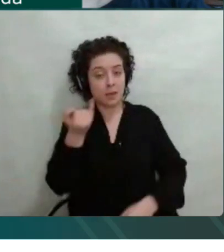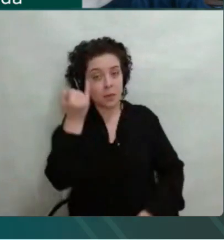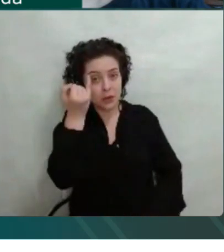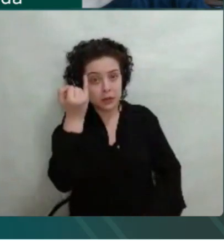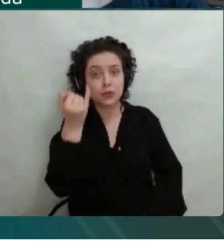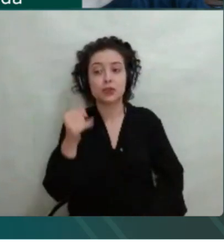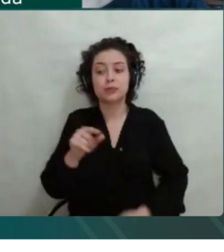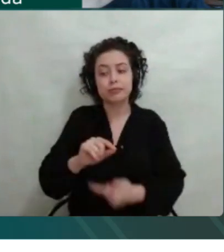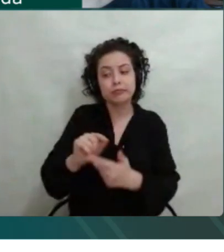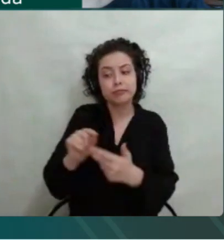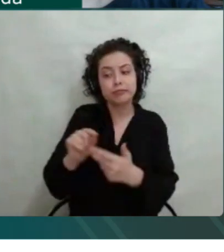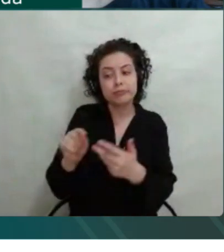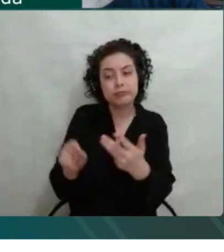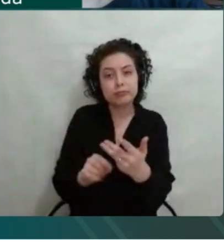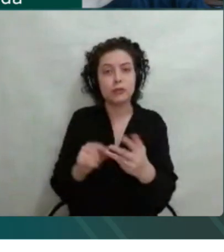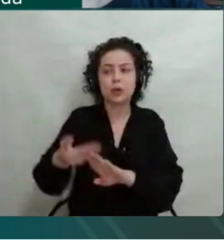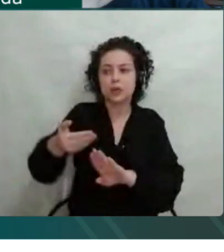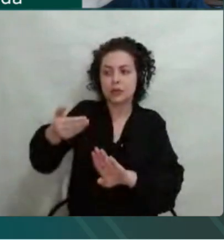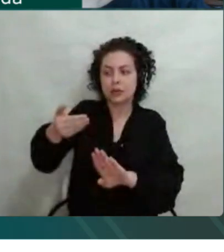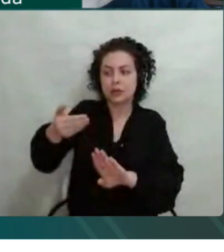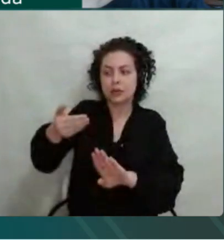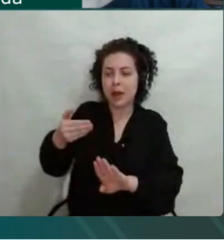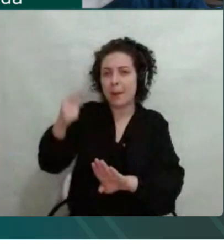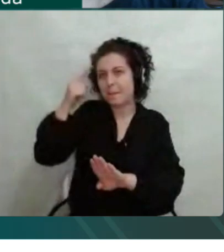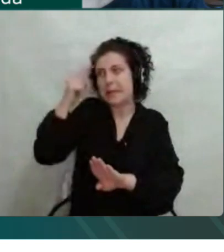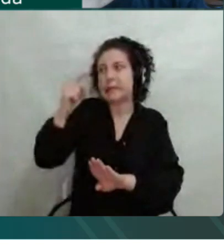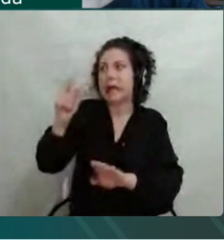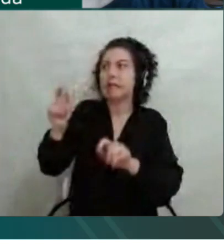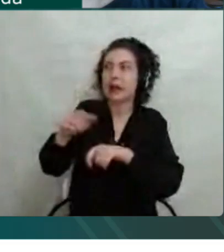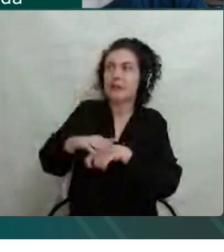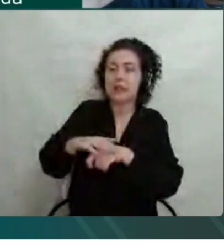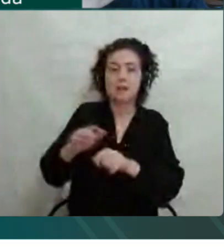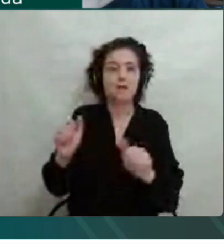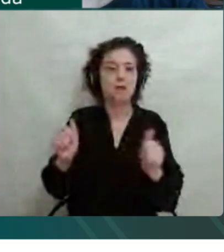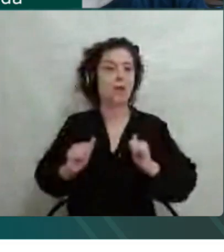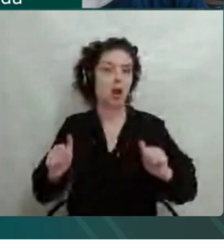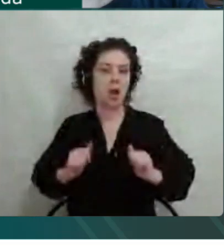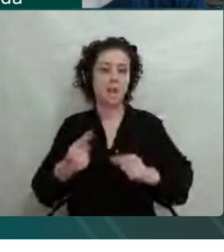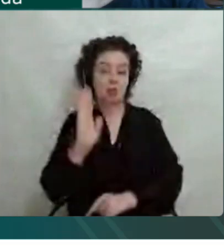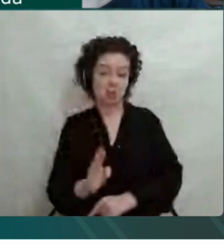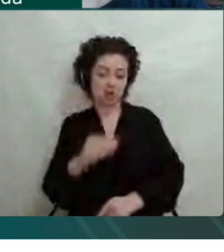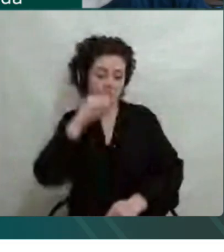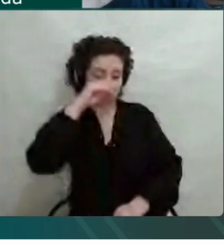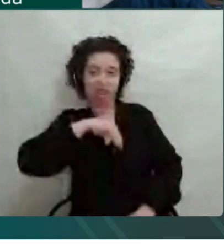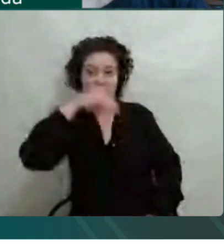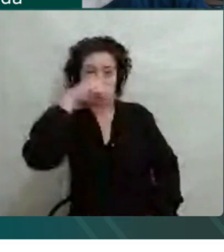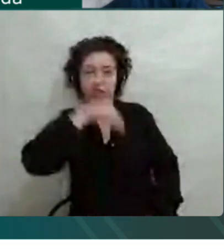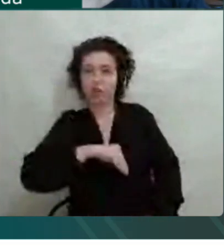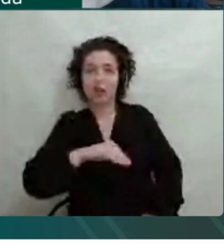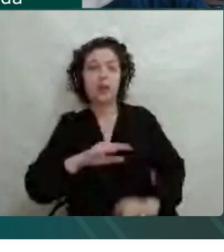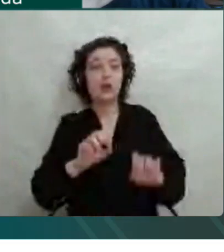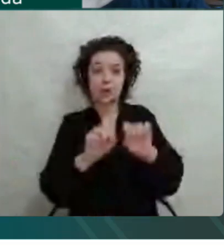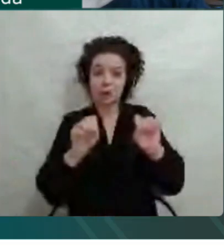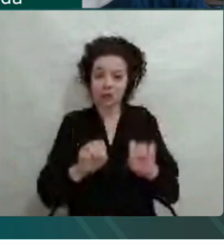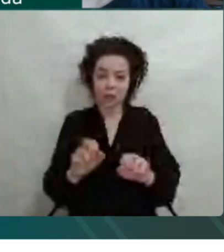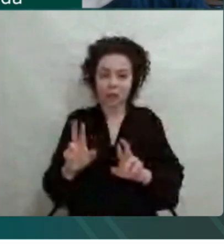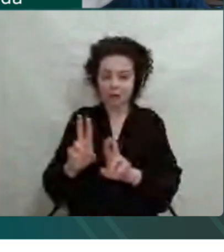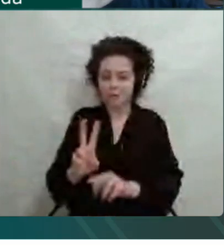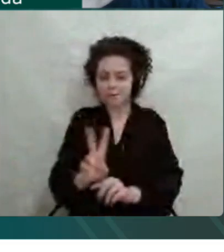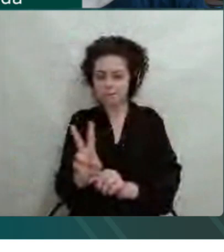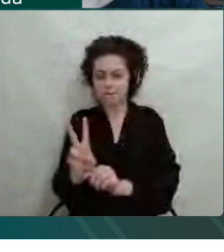nós poderíamos ter feito, não fizemos, porque no Brasil nós temos um dos melhores sistemas de vigilância em saúde